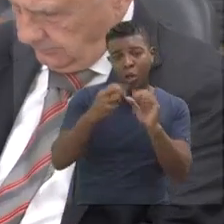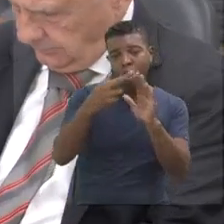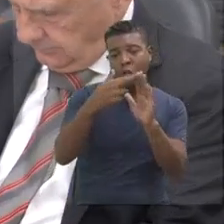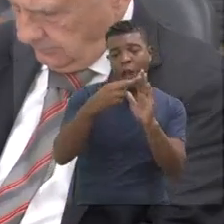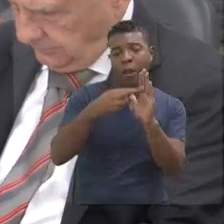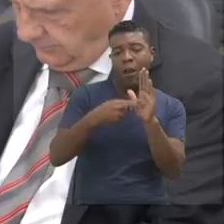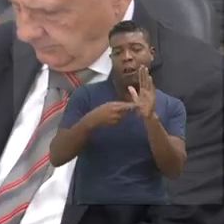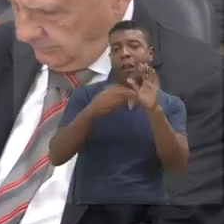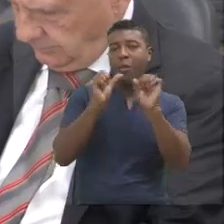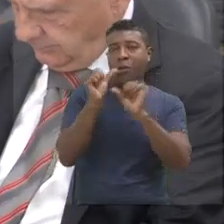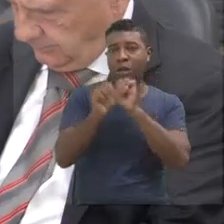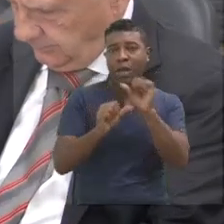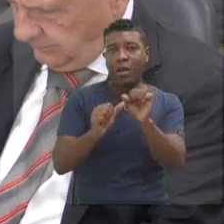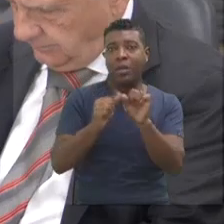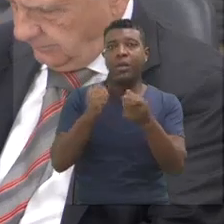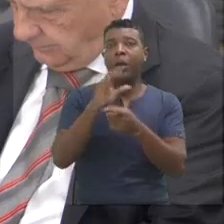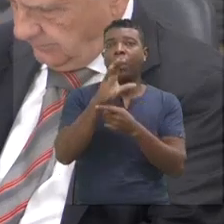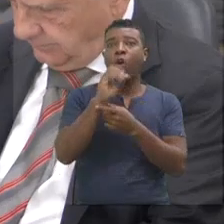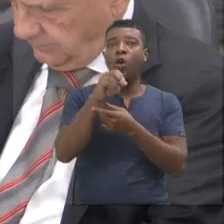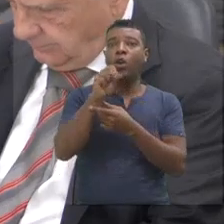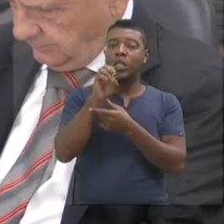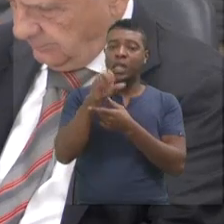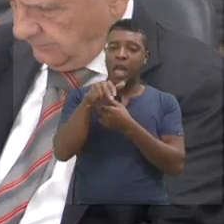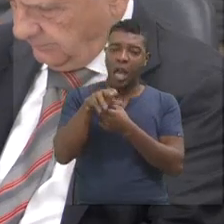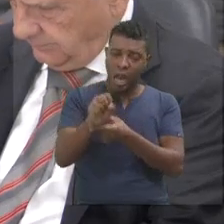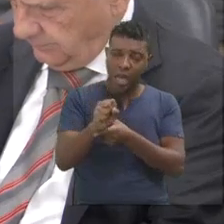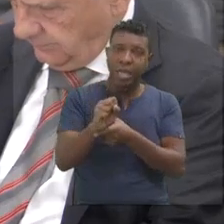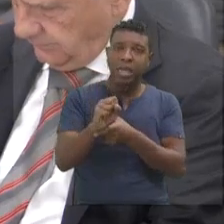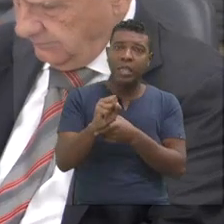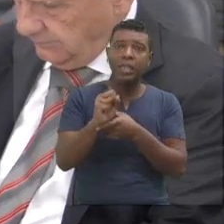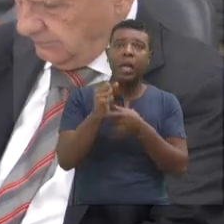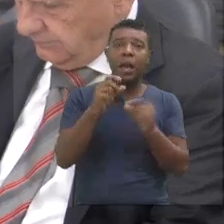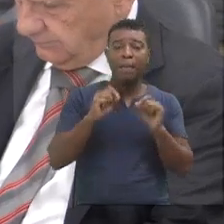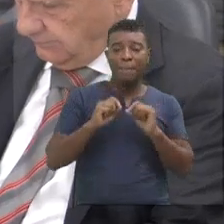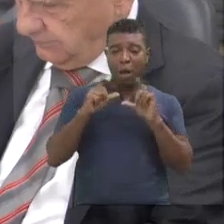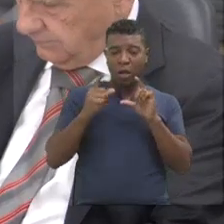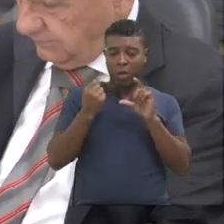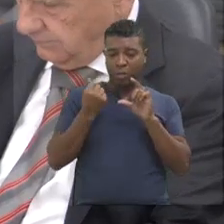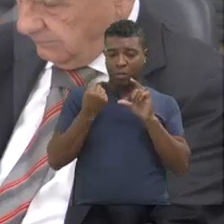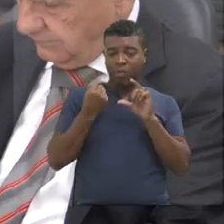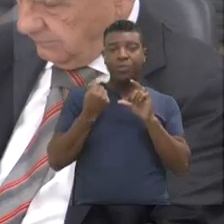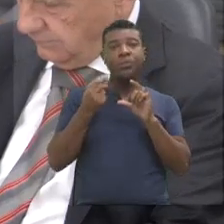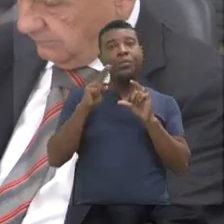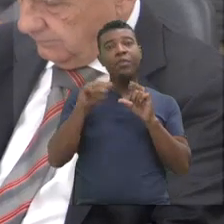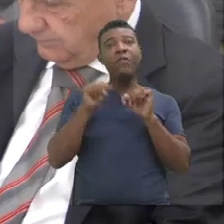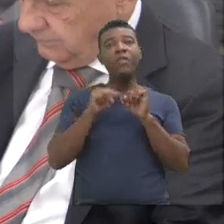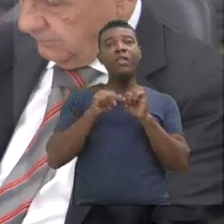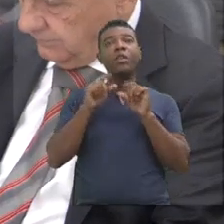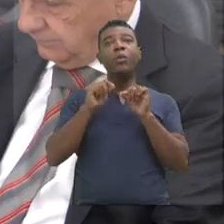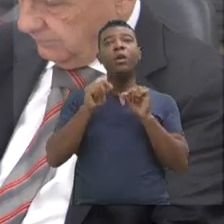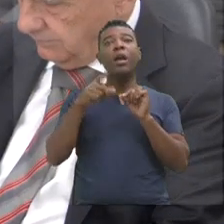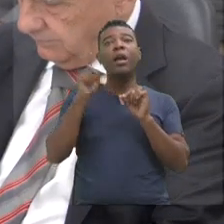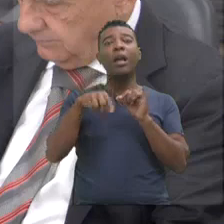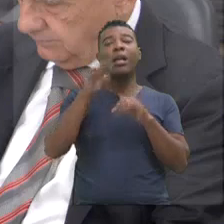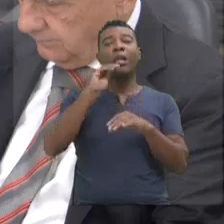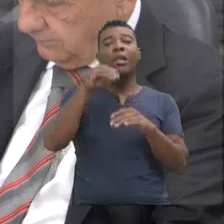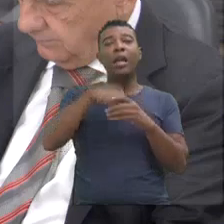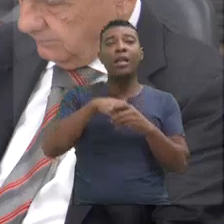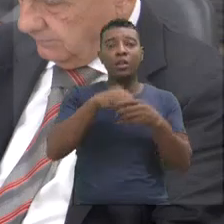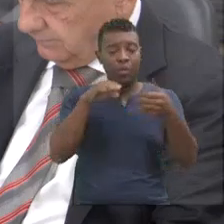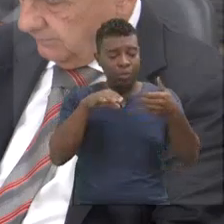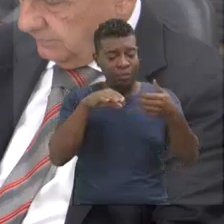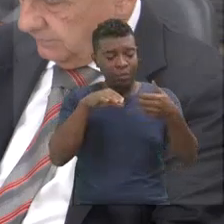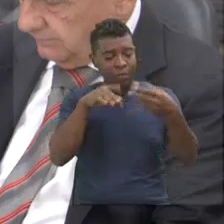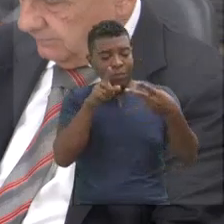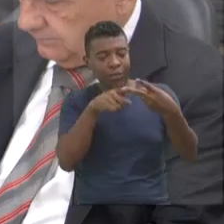já alinhamos concozemes é que boa parte do recurso vai ser um aumento do recurso dentro da média complexidade é como